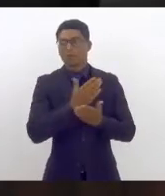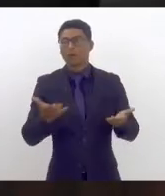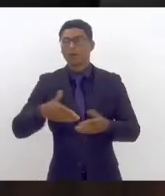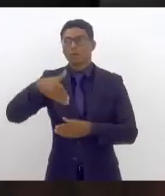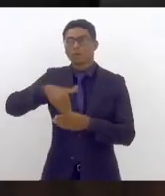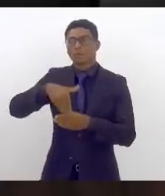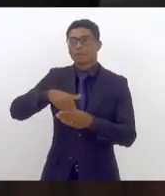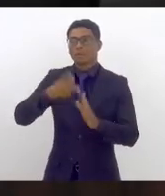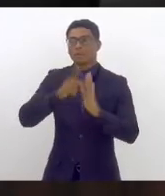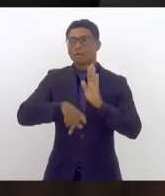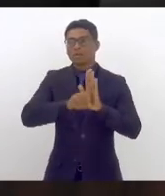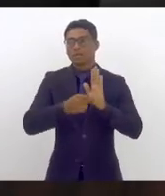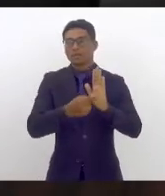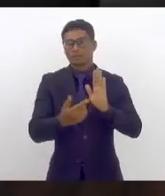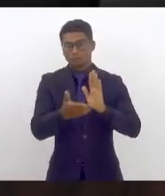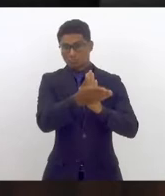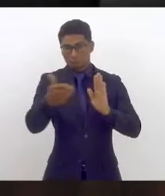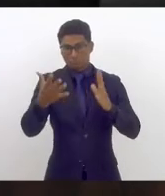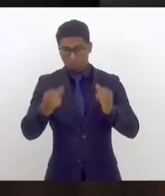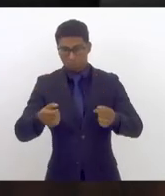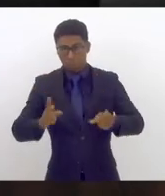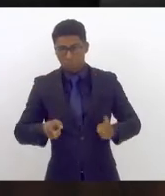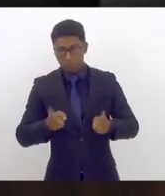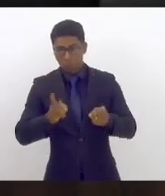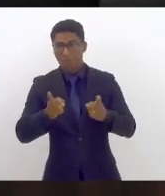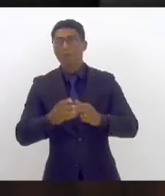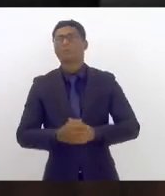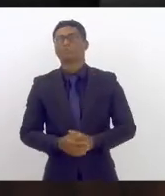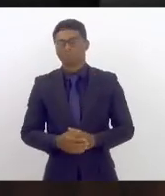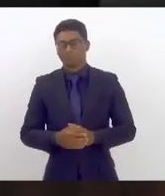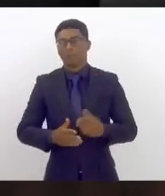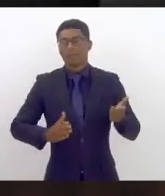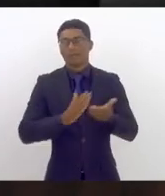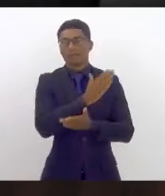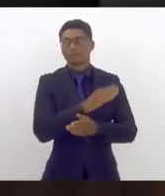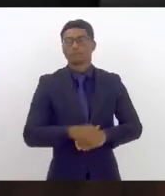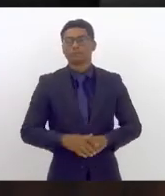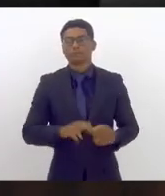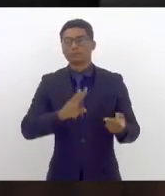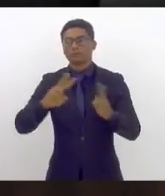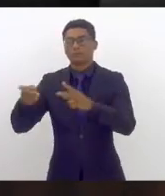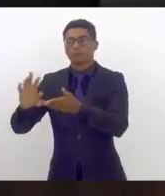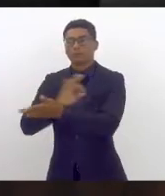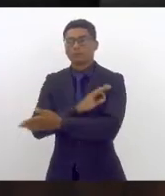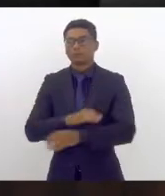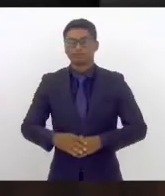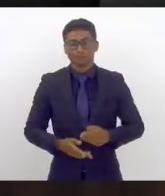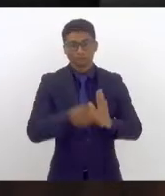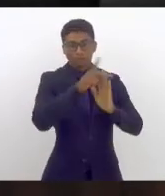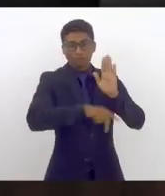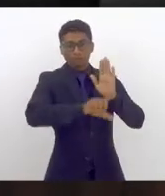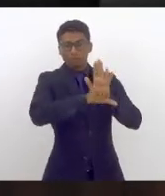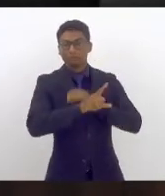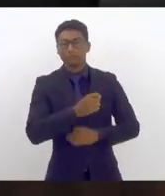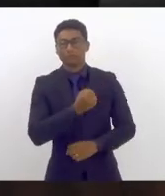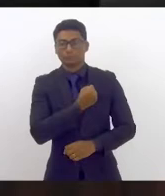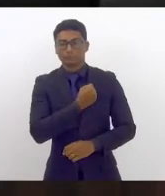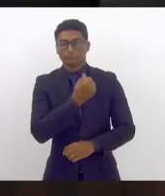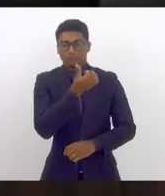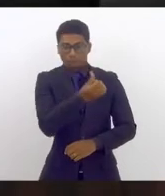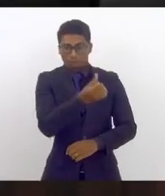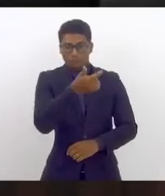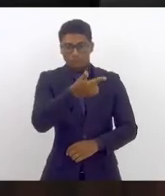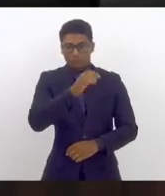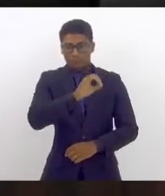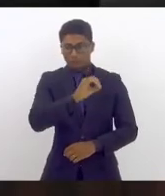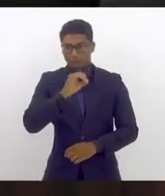votação projeto assim emendado se eu acho que aprovam permaneça Como estão aprovado vai autógrafo projeto de leis 6200